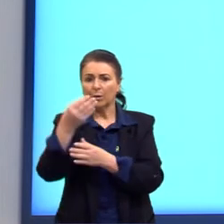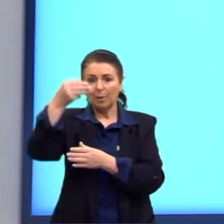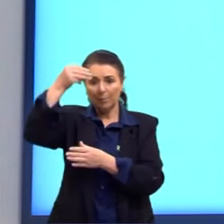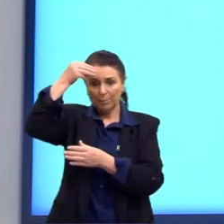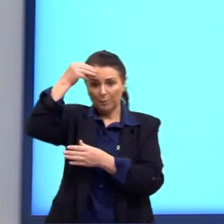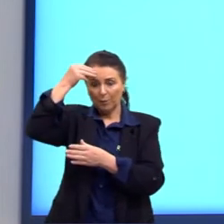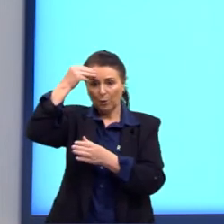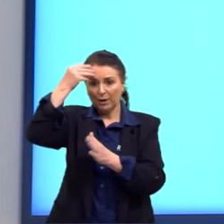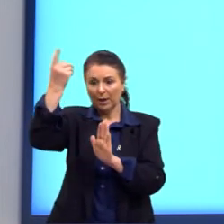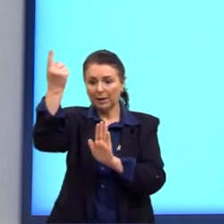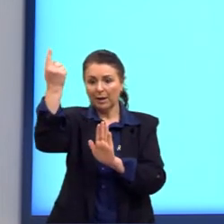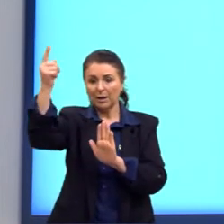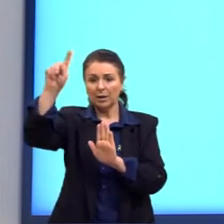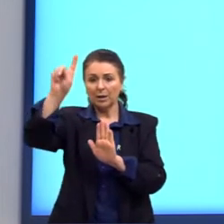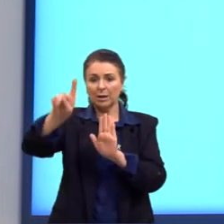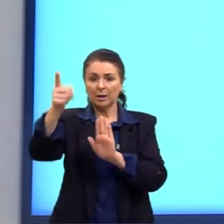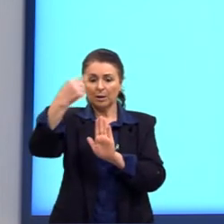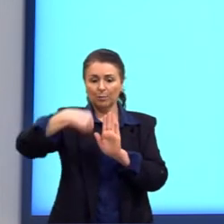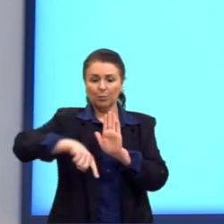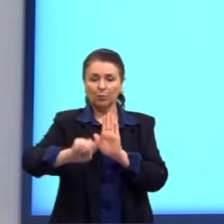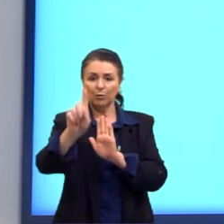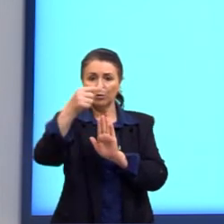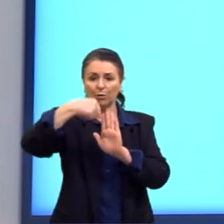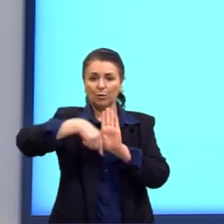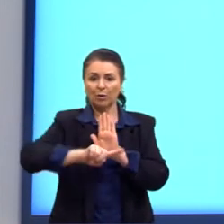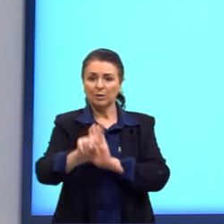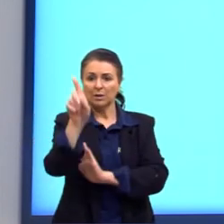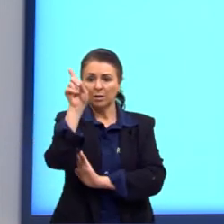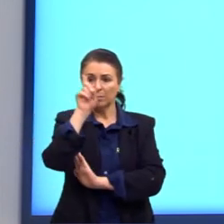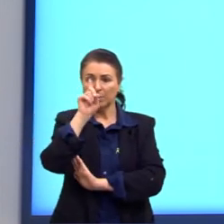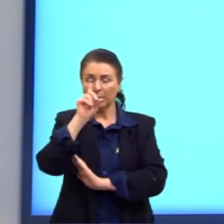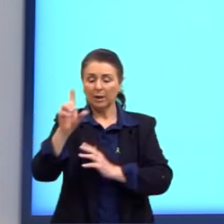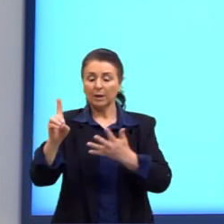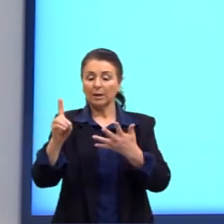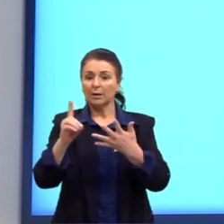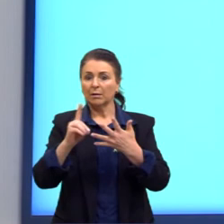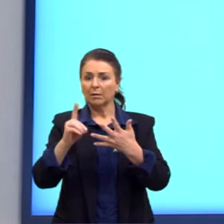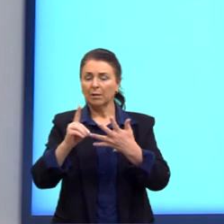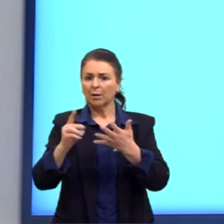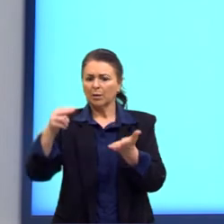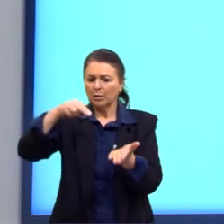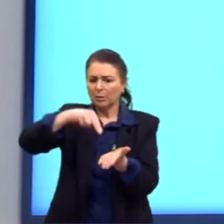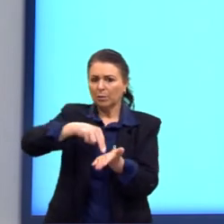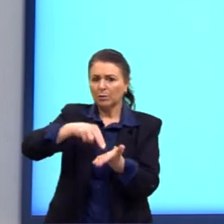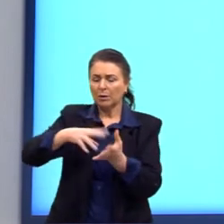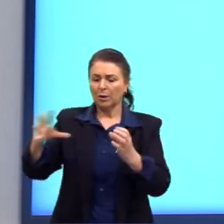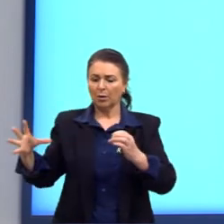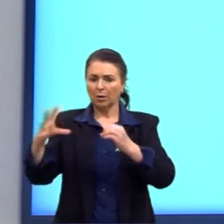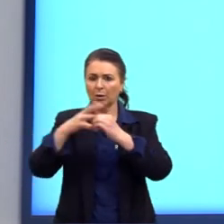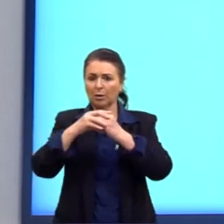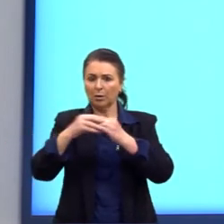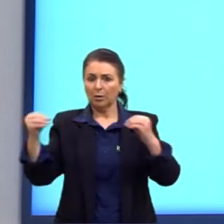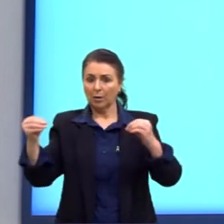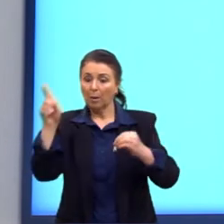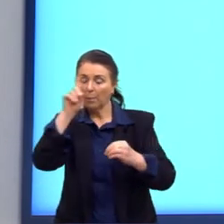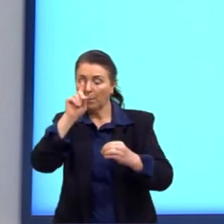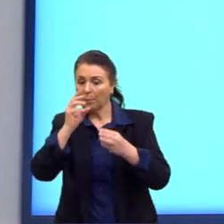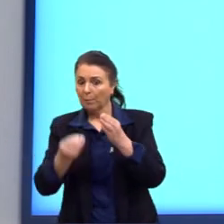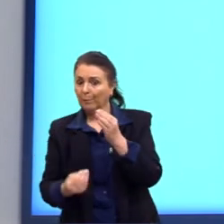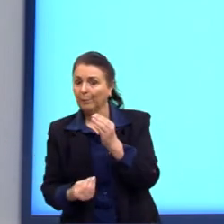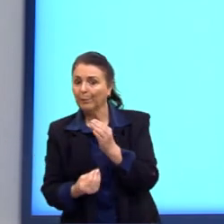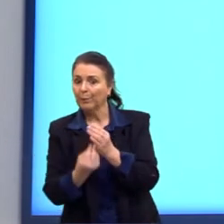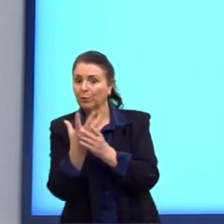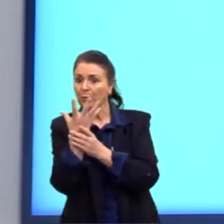mãe letra D neutralizar os anticorpos produzidos pela mãe